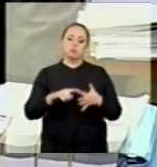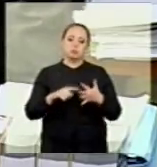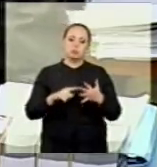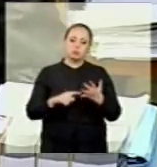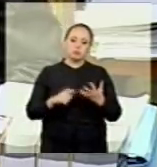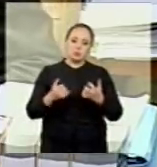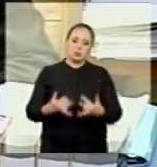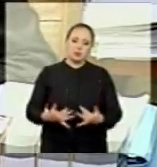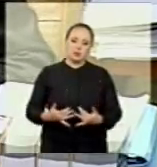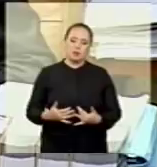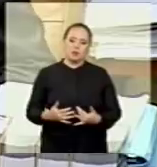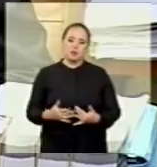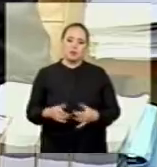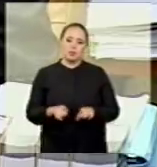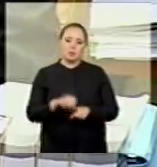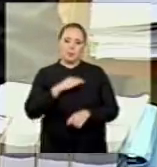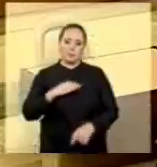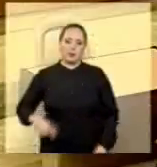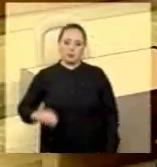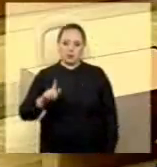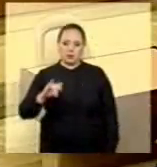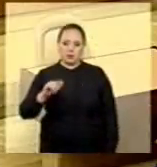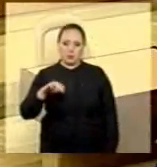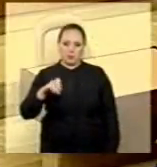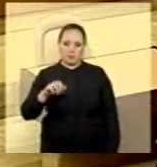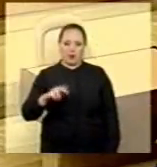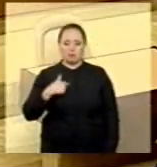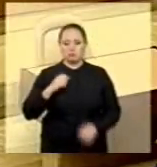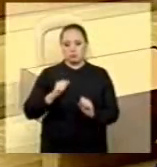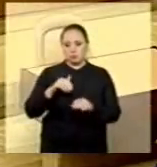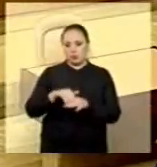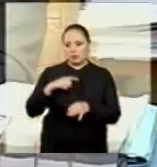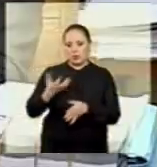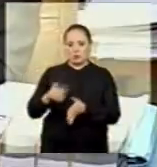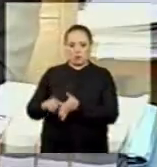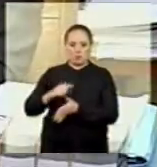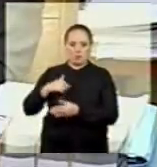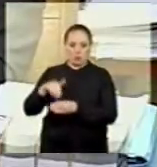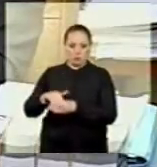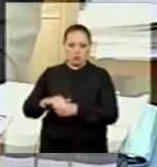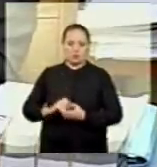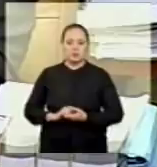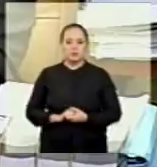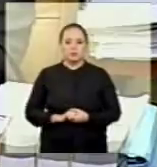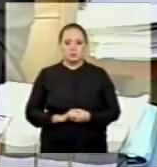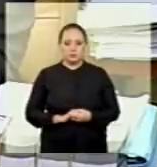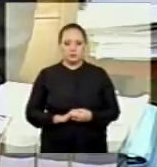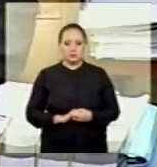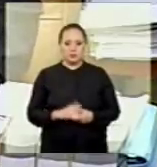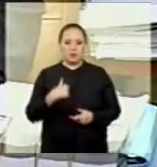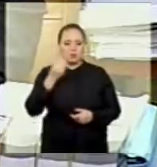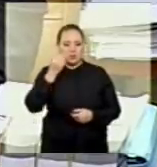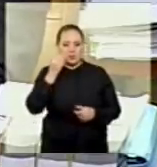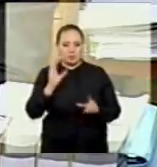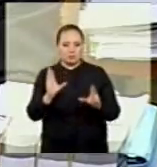E também peço licença ao eminente ministro Gilmar Mendes para, então, antecipar o meu voto. Eu procurarei ser breve, senhora